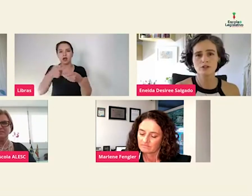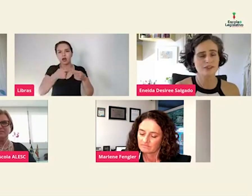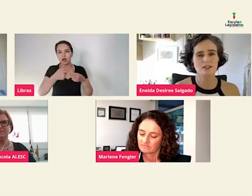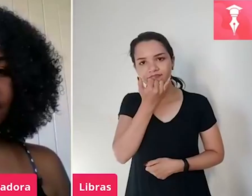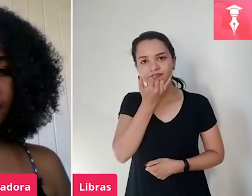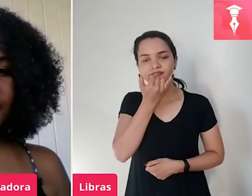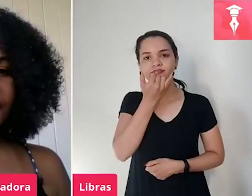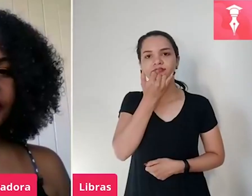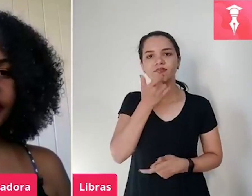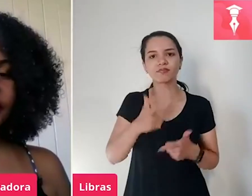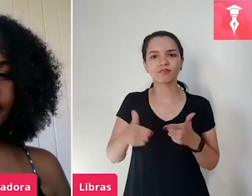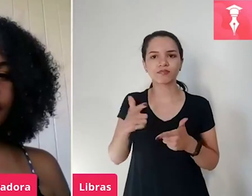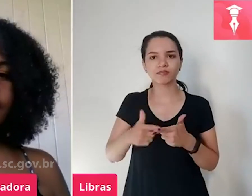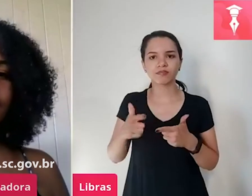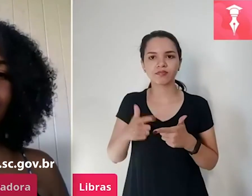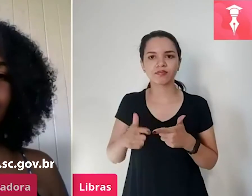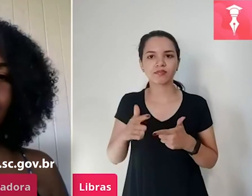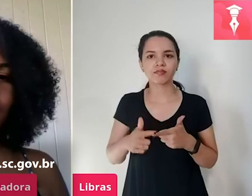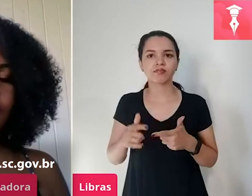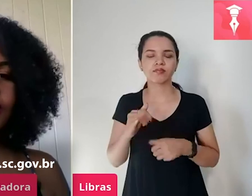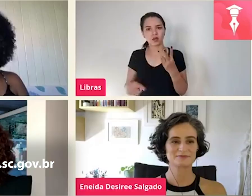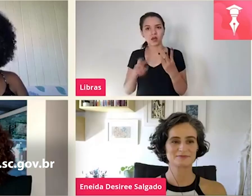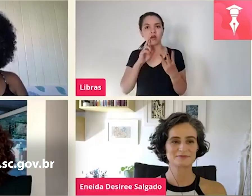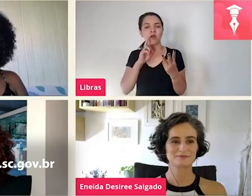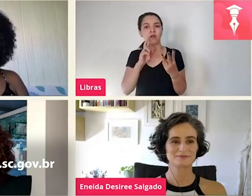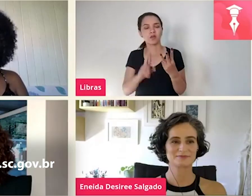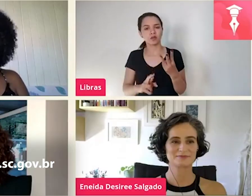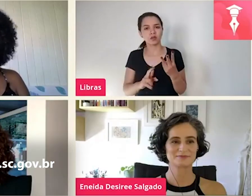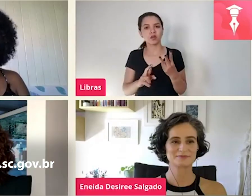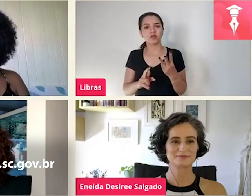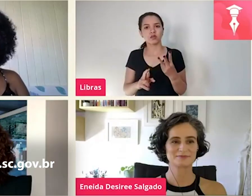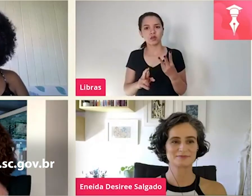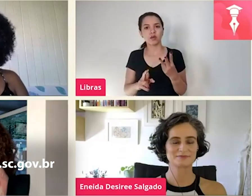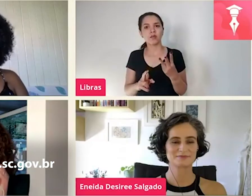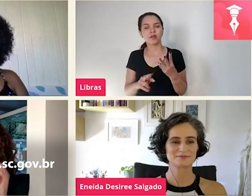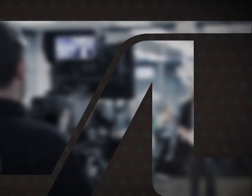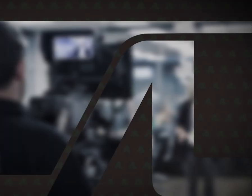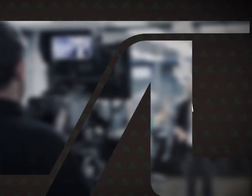partir do dia 19 de março no site da Escola do Legislativo.